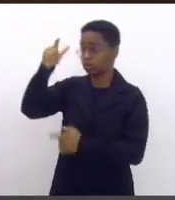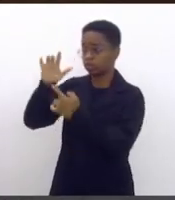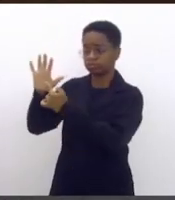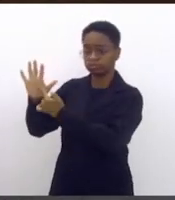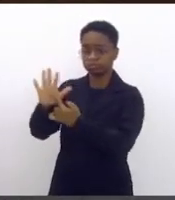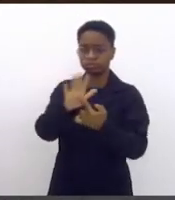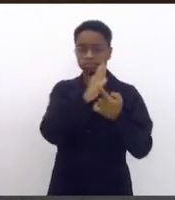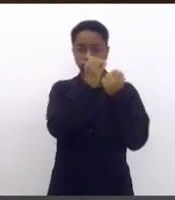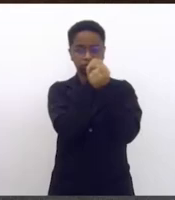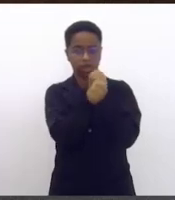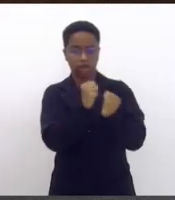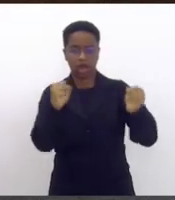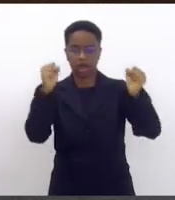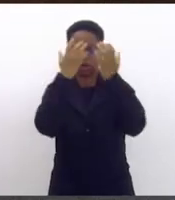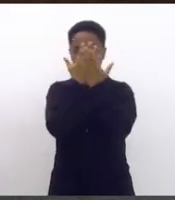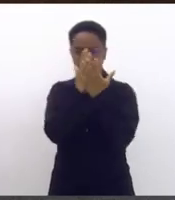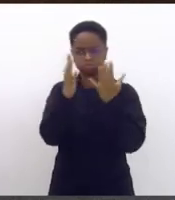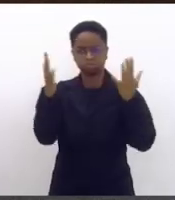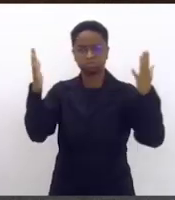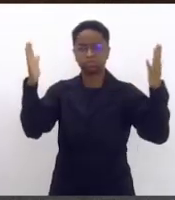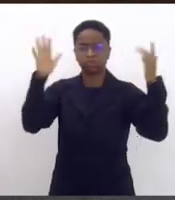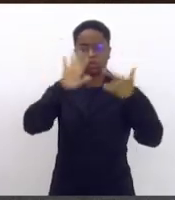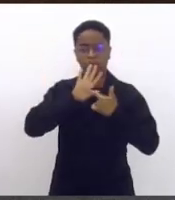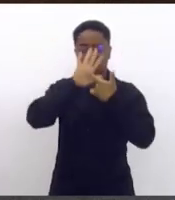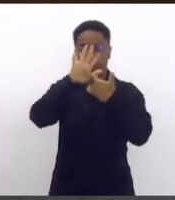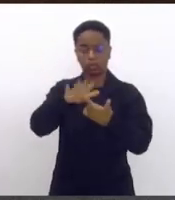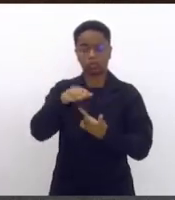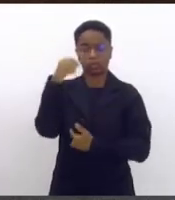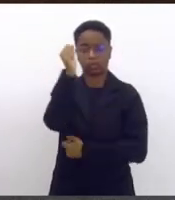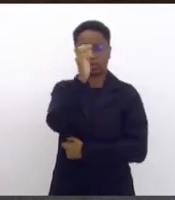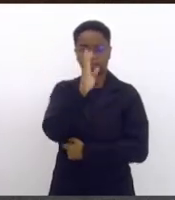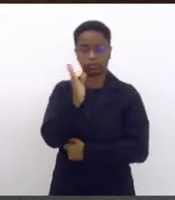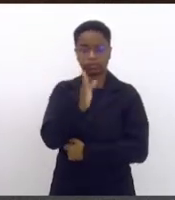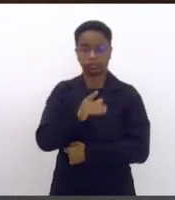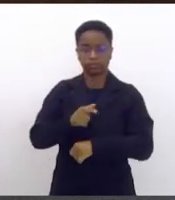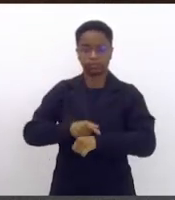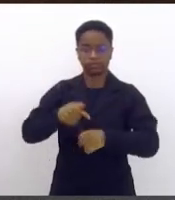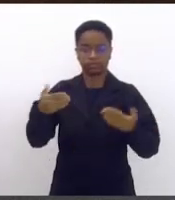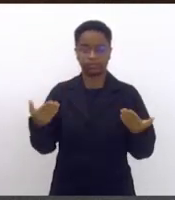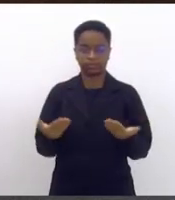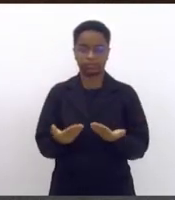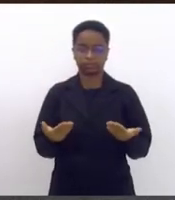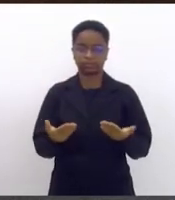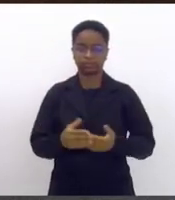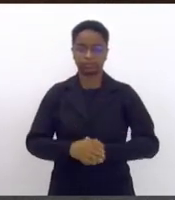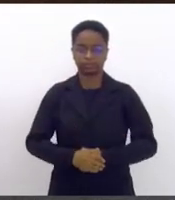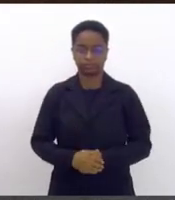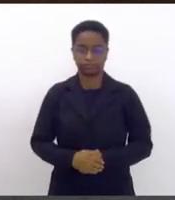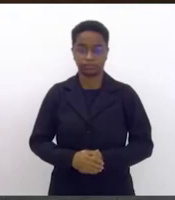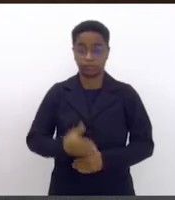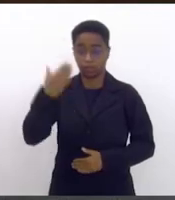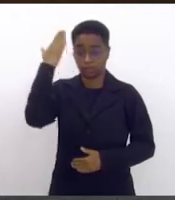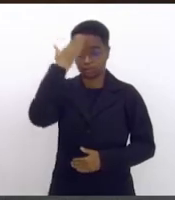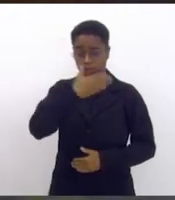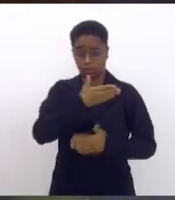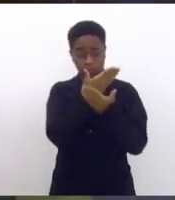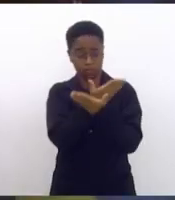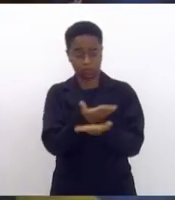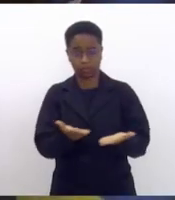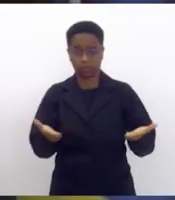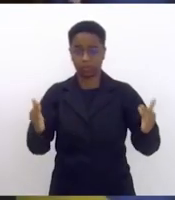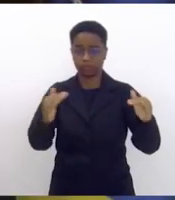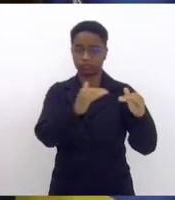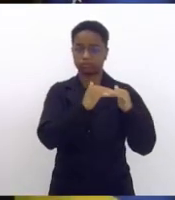o sol da liberdade Raios fú brilhou no céu na pátria nesse instante seu